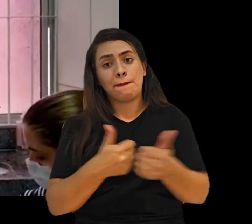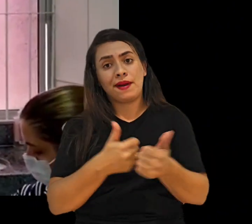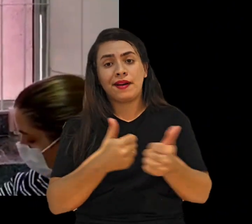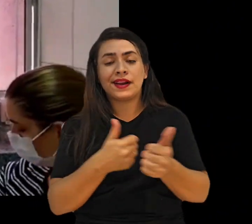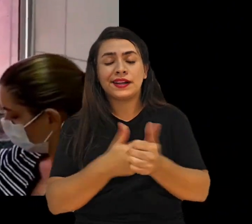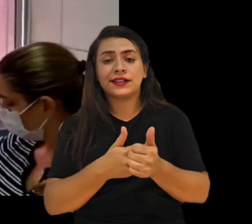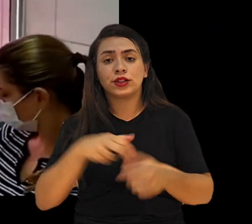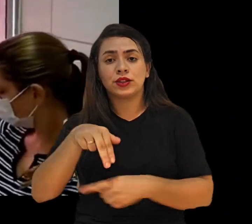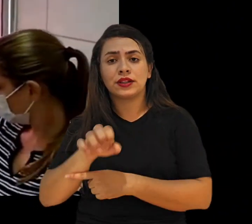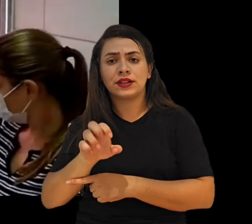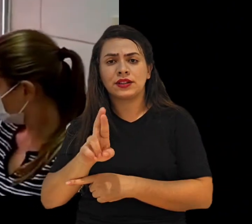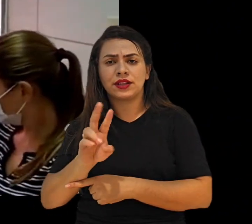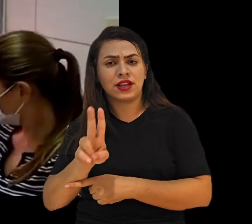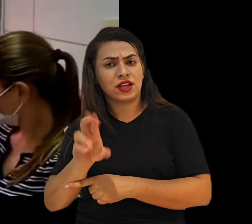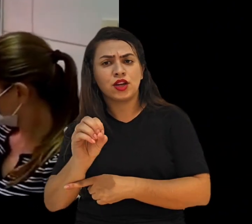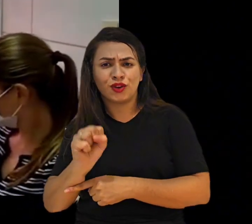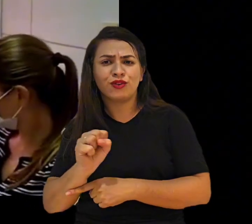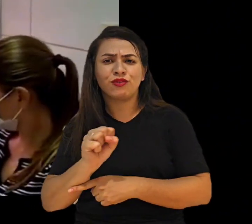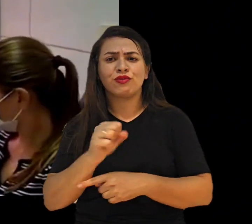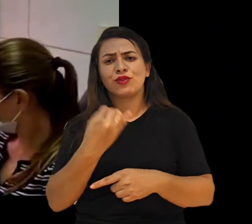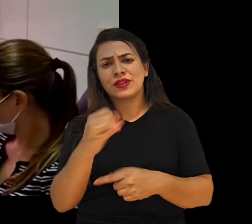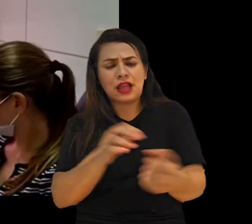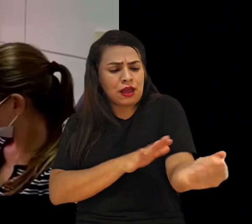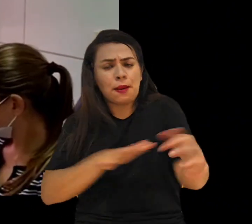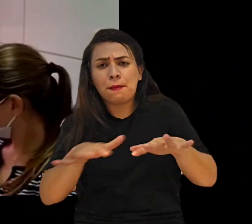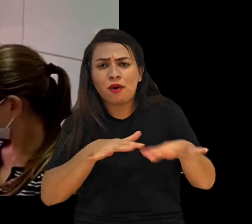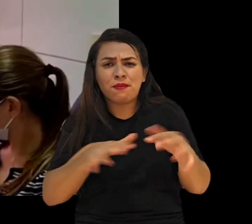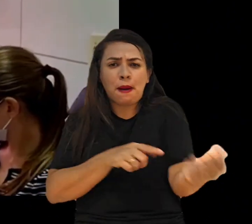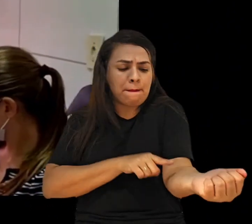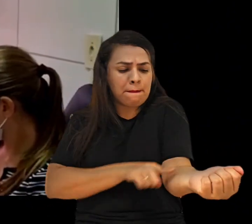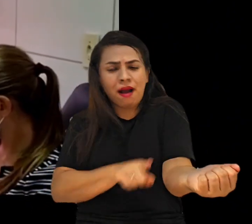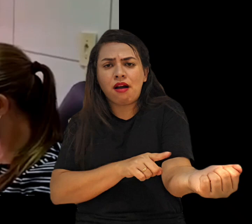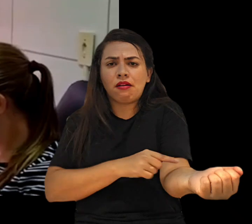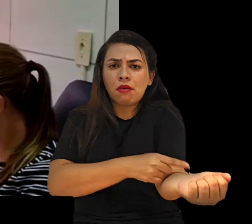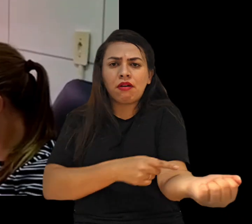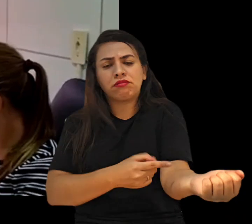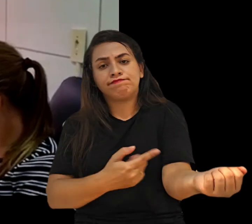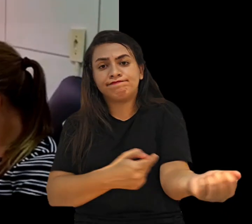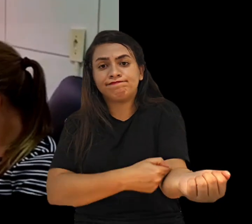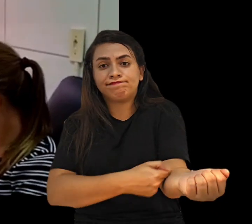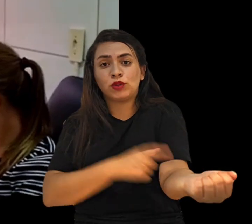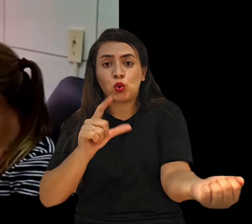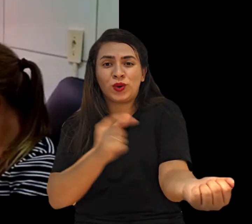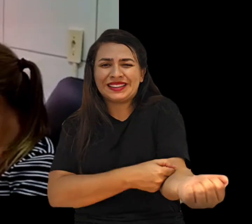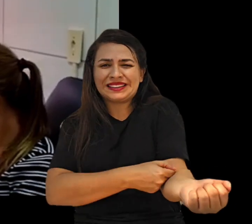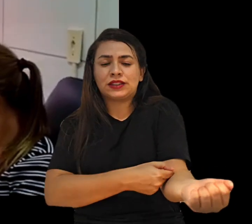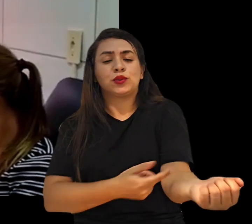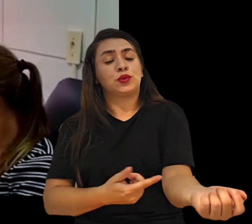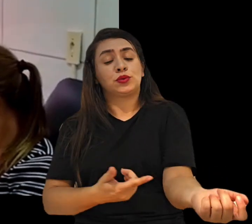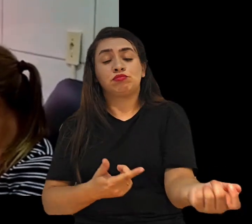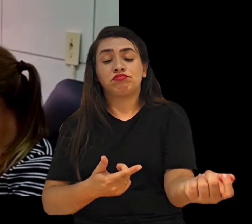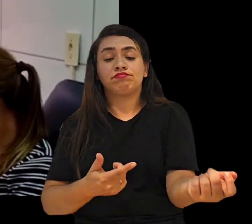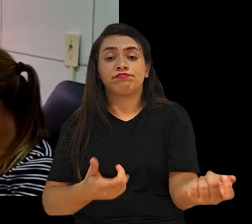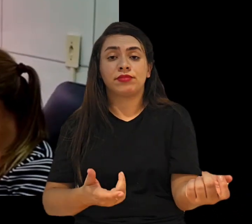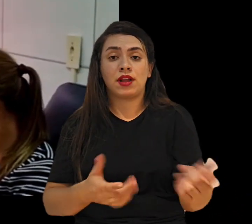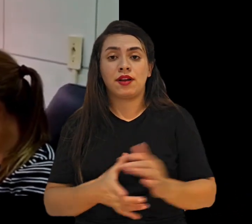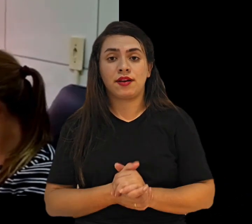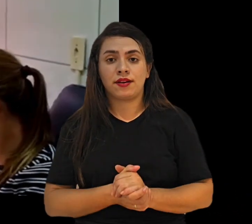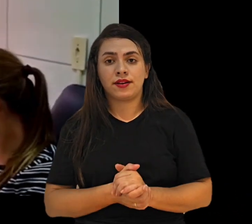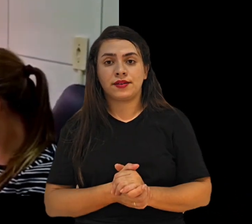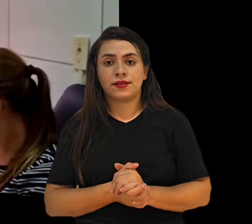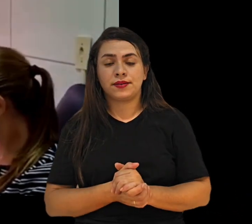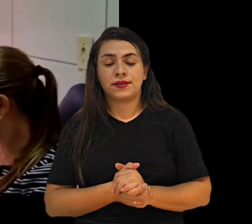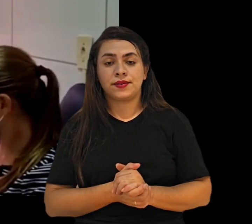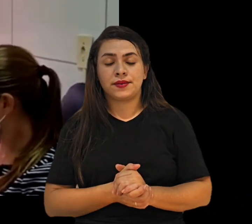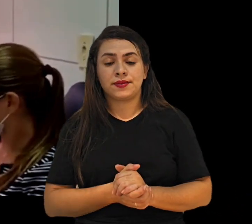inervação do lado, a pessoa pode sentir uma dor e fazer assim com o braço. Ó, se eu pegar aqui, fizer assim, ó, o que ela vai fazer? Ela vai dobrar o braço. Eu vou perder a